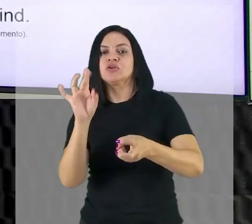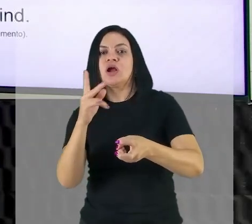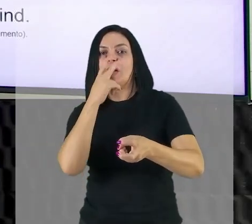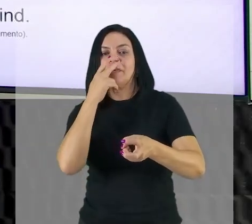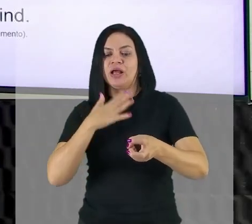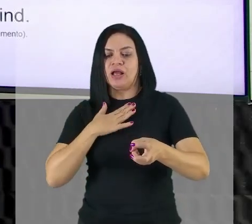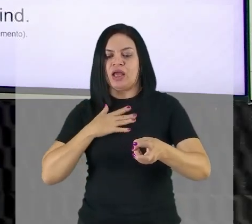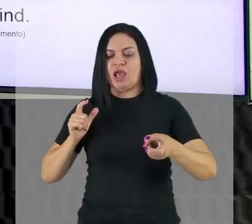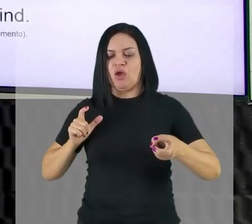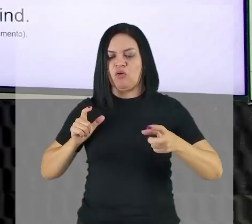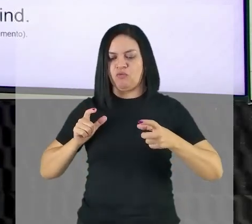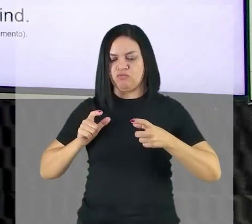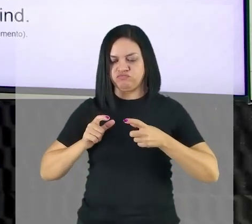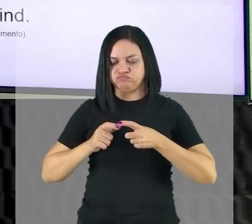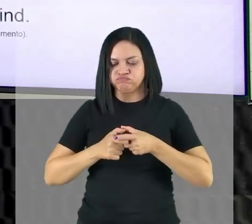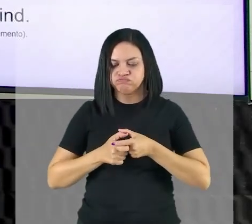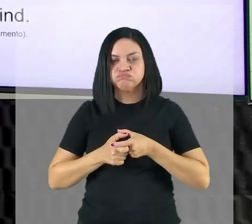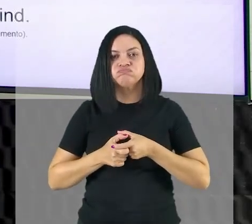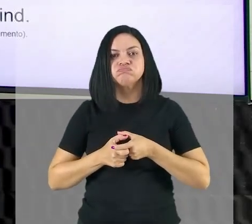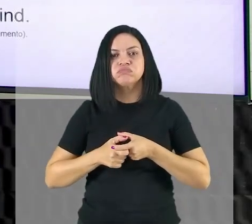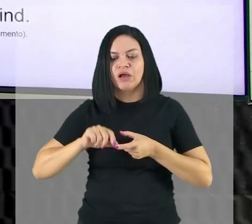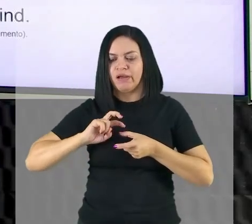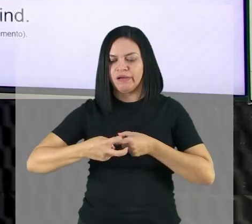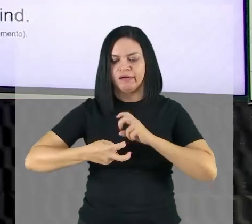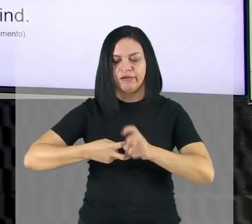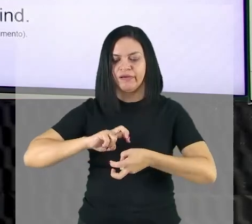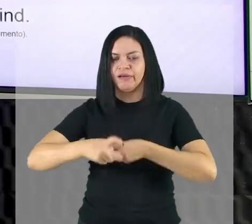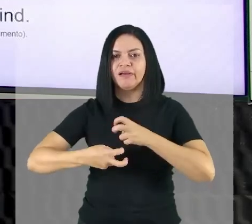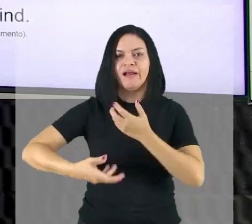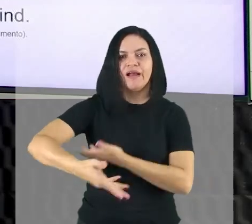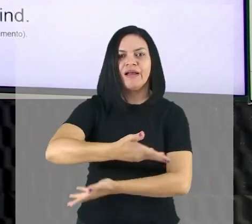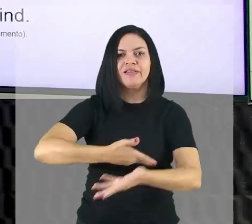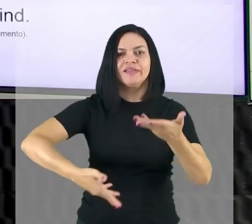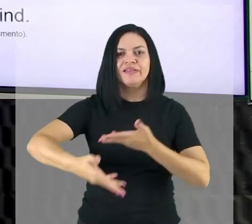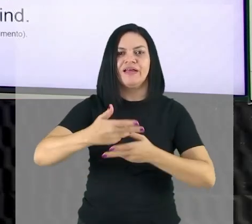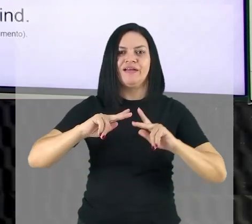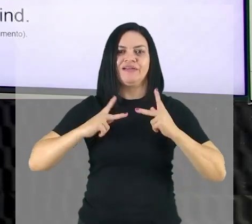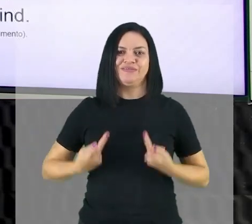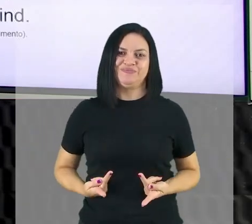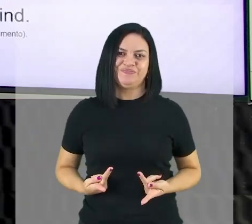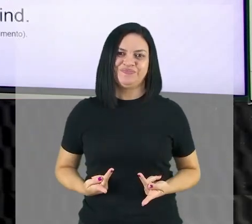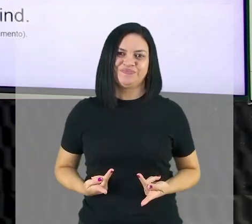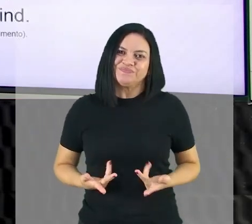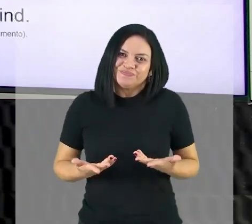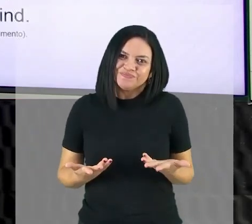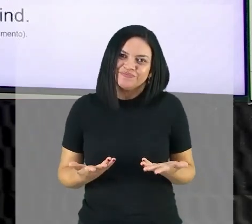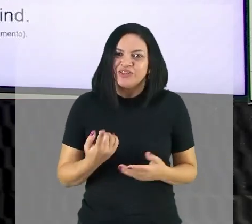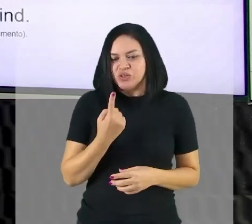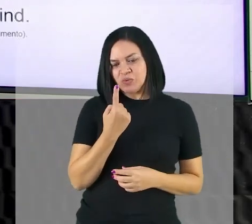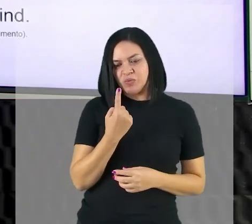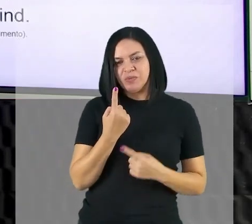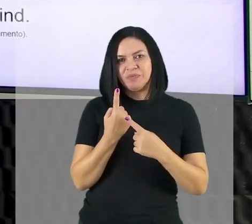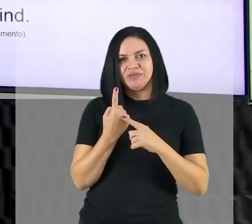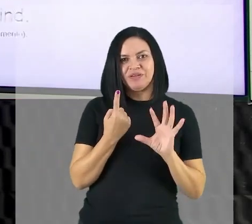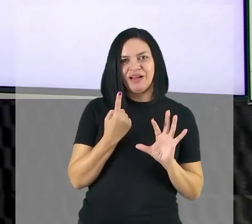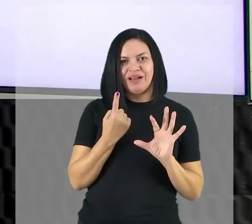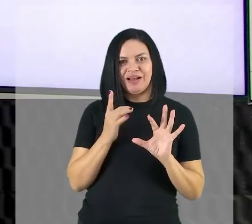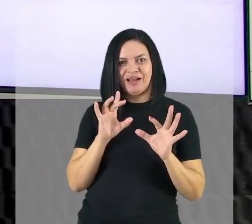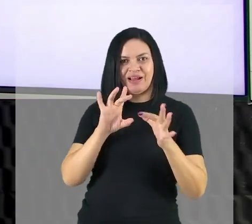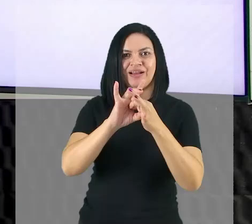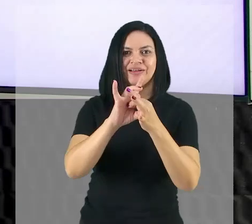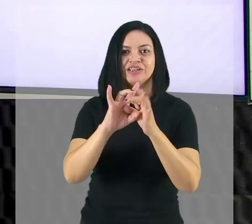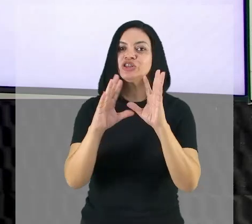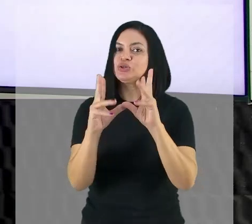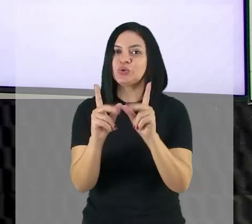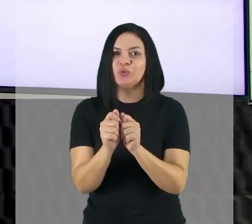diminui, porque eu estou envolvido na humanidade. Então, uma pessoa faz parte de um